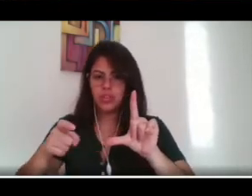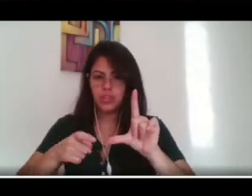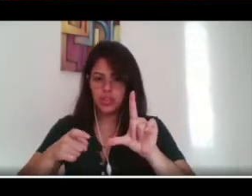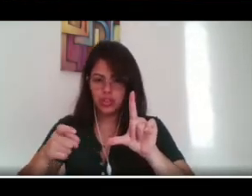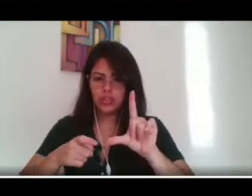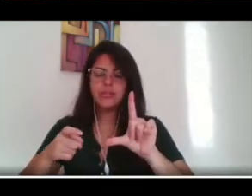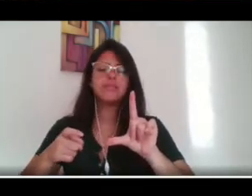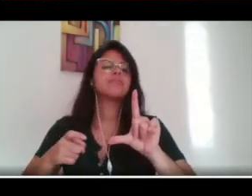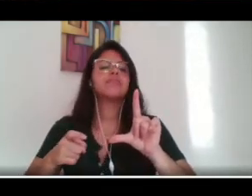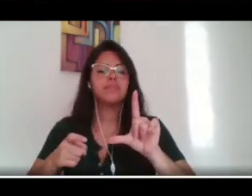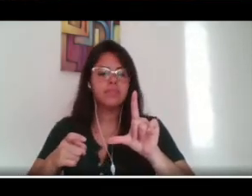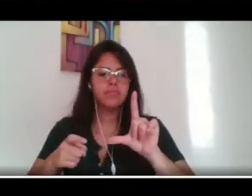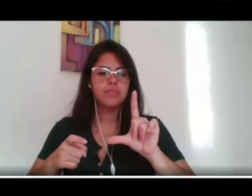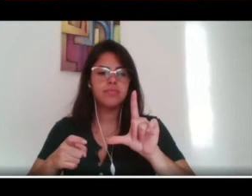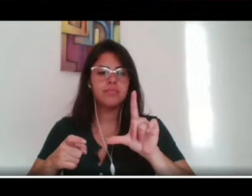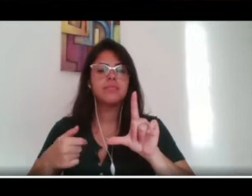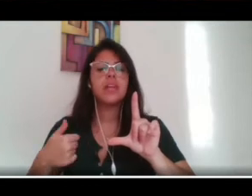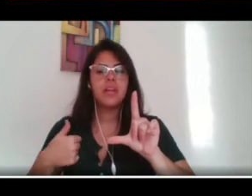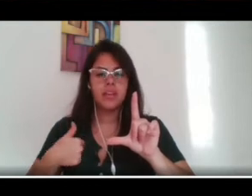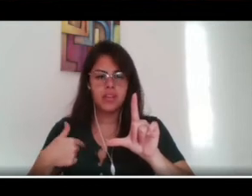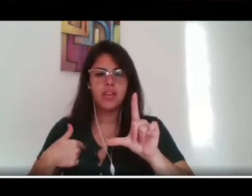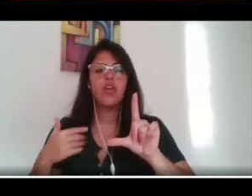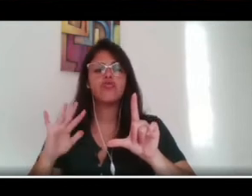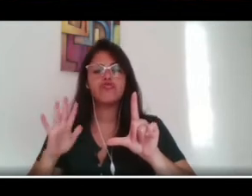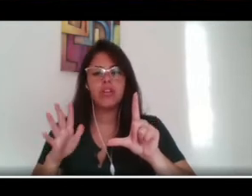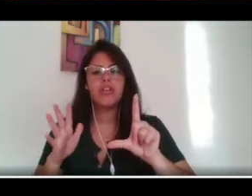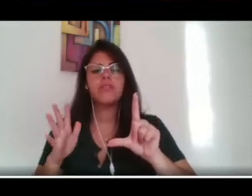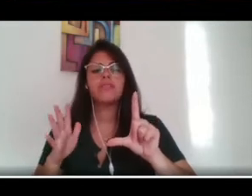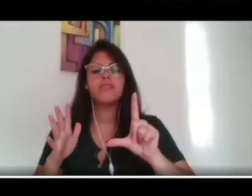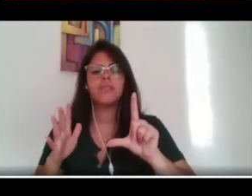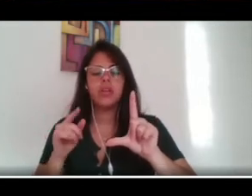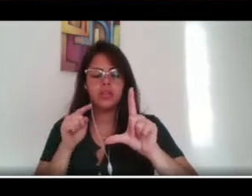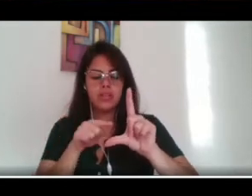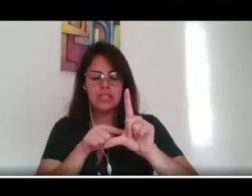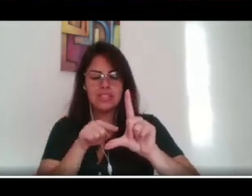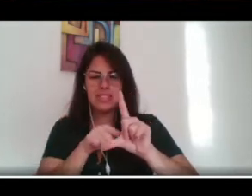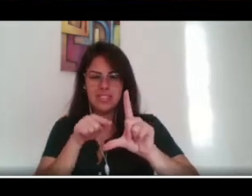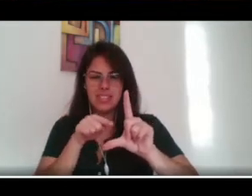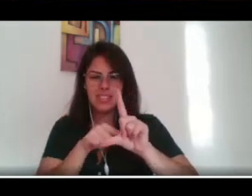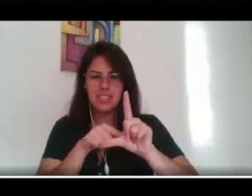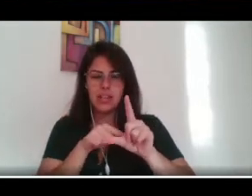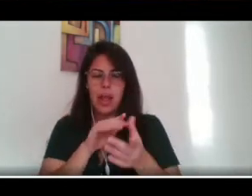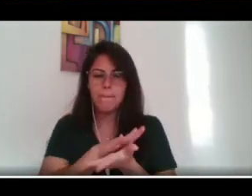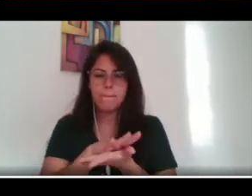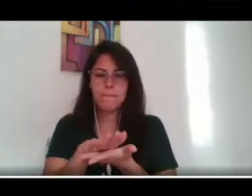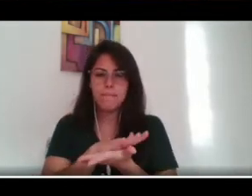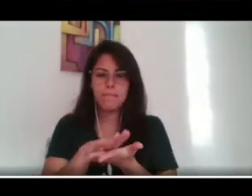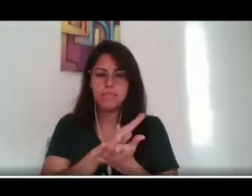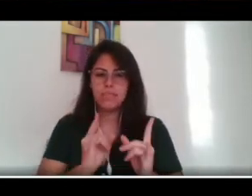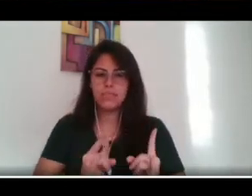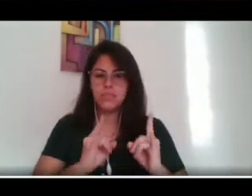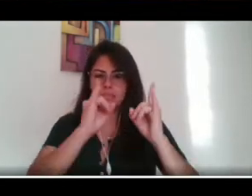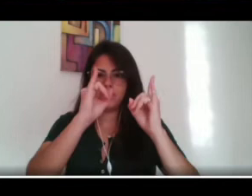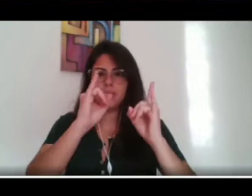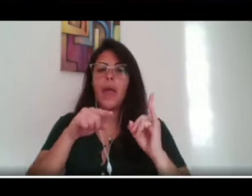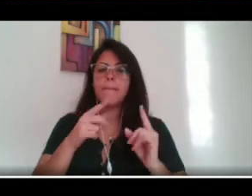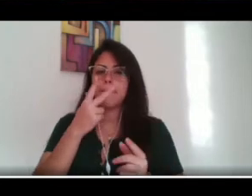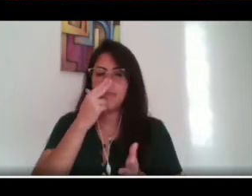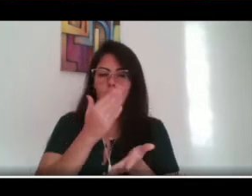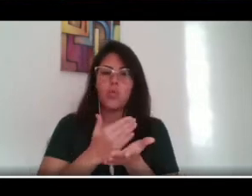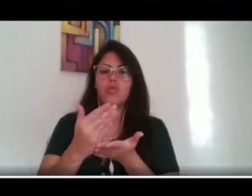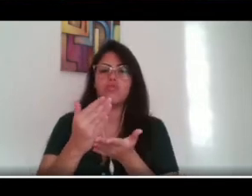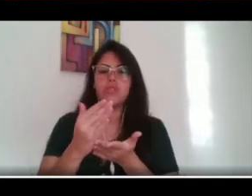a base do edifício da origem do meu sistema de coordenadas. A altura inicial, então, é o topo